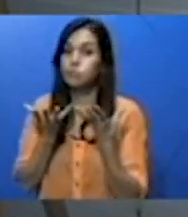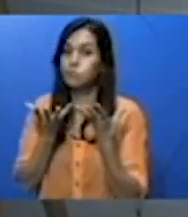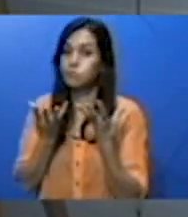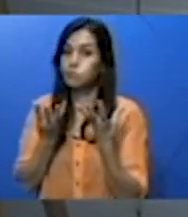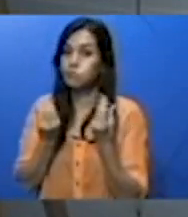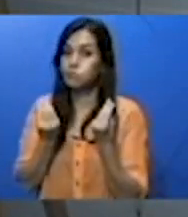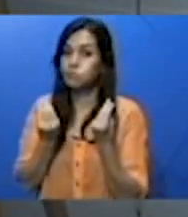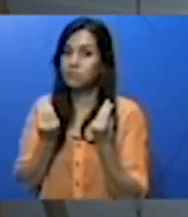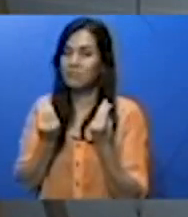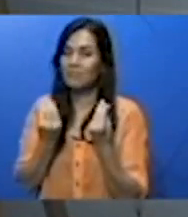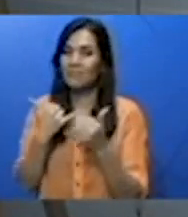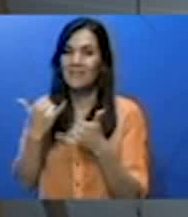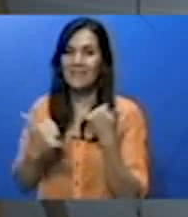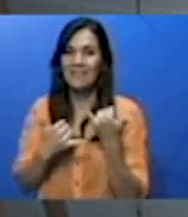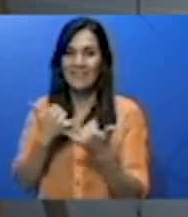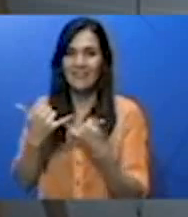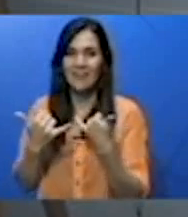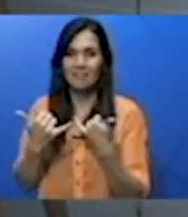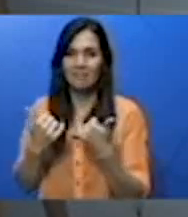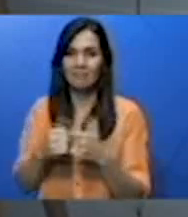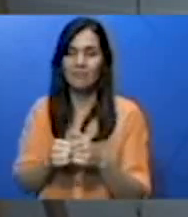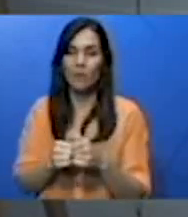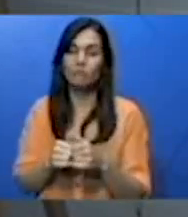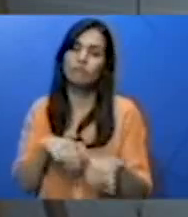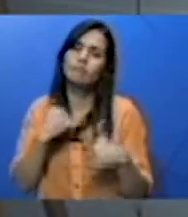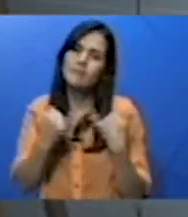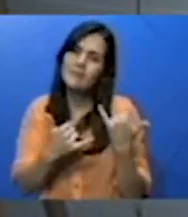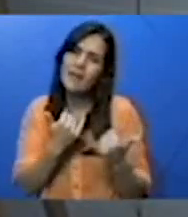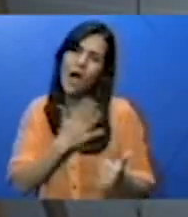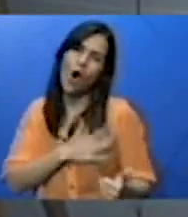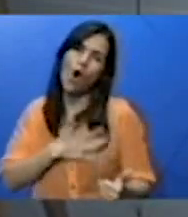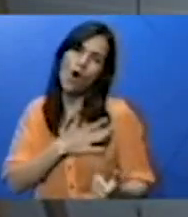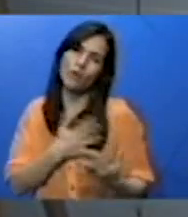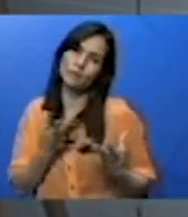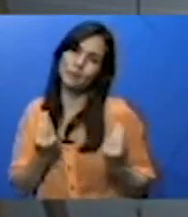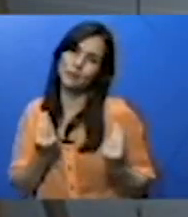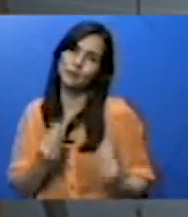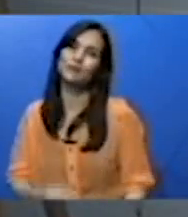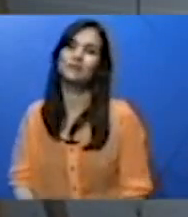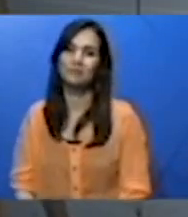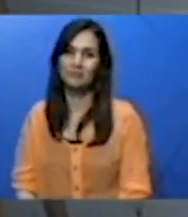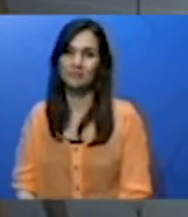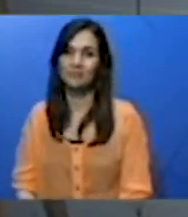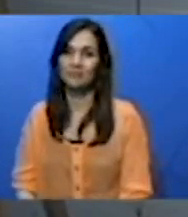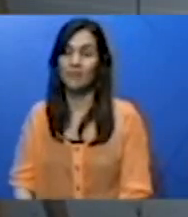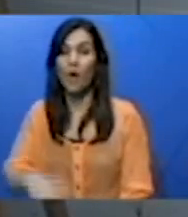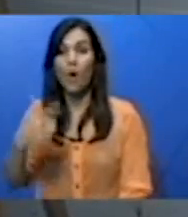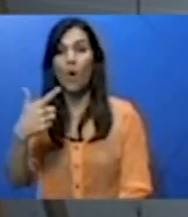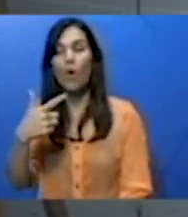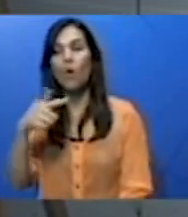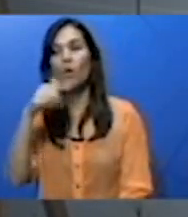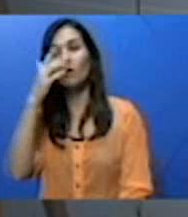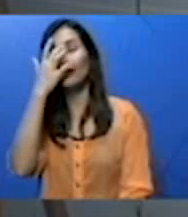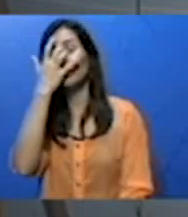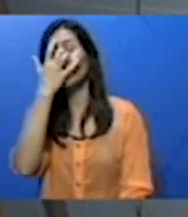de brincar. Ah, eu também adoro brincar com as minhas crianças em casa. Outro verso? Peraí,